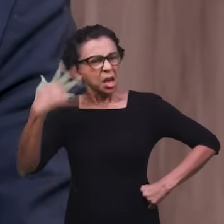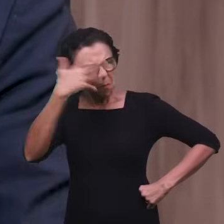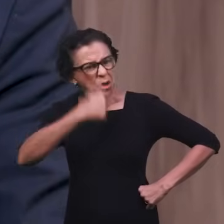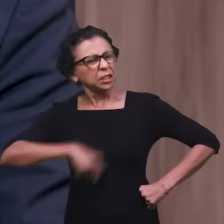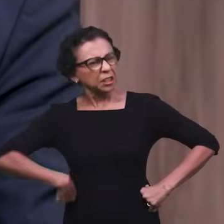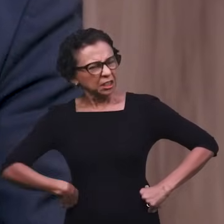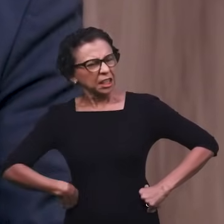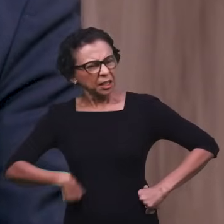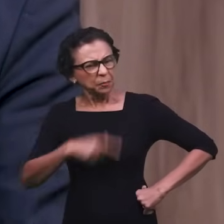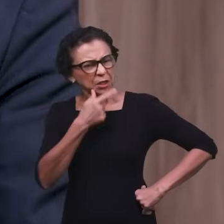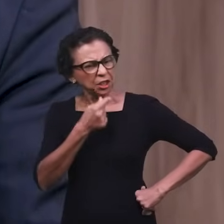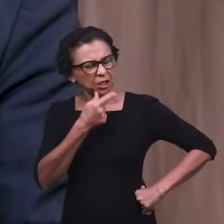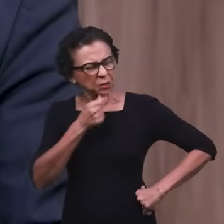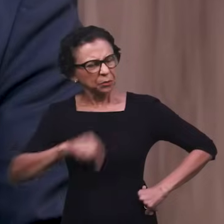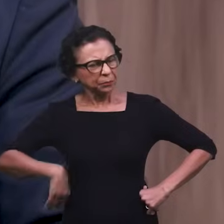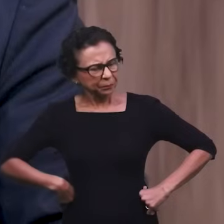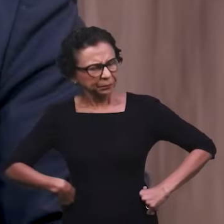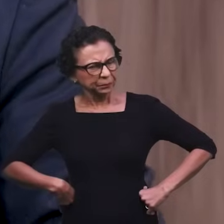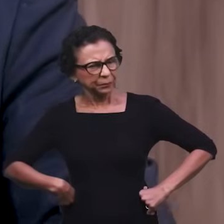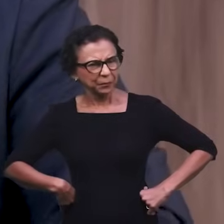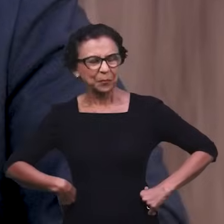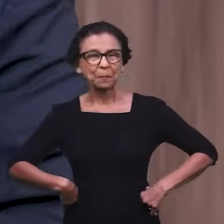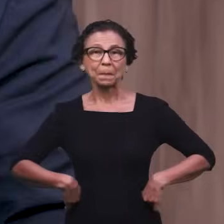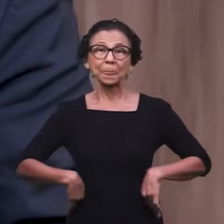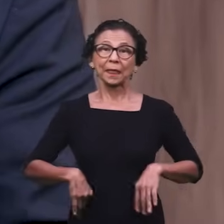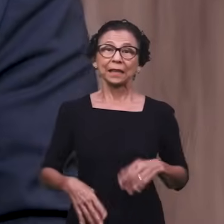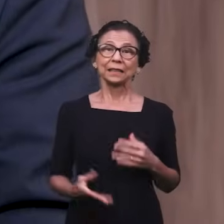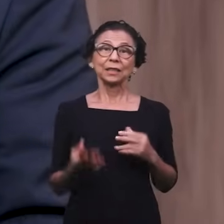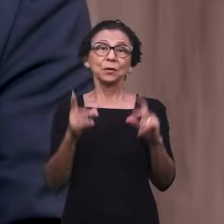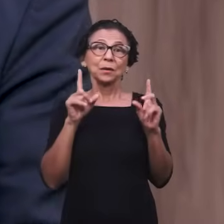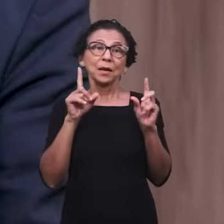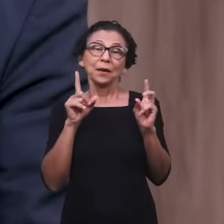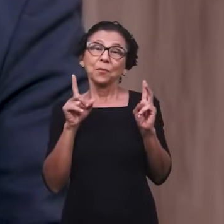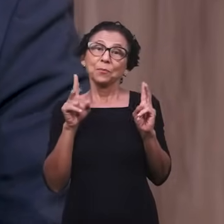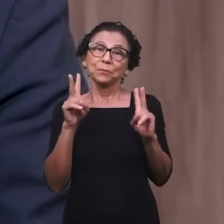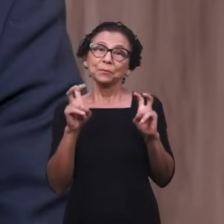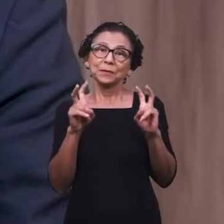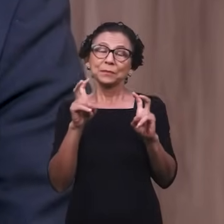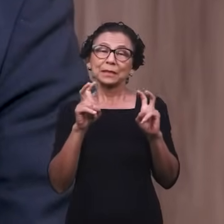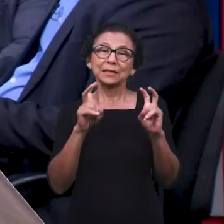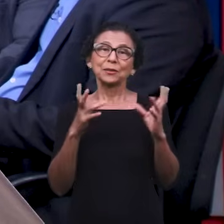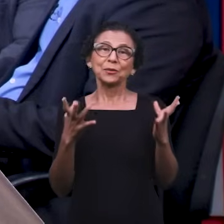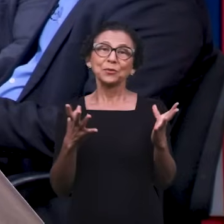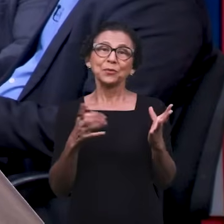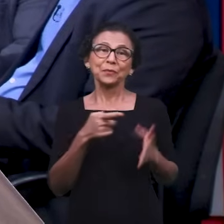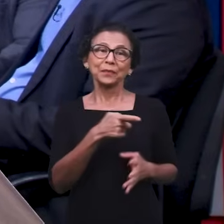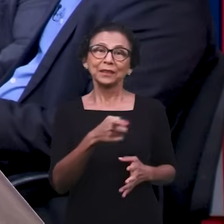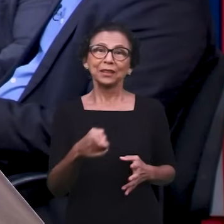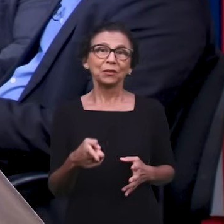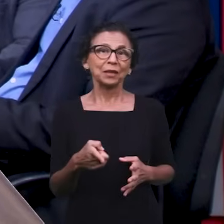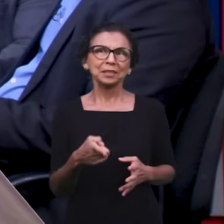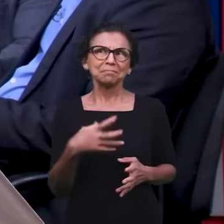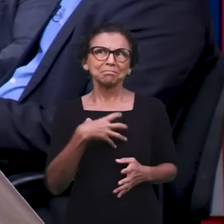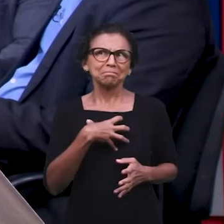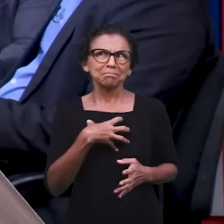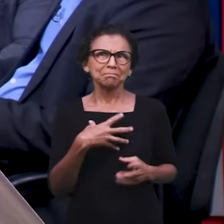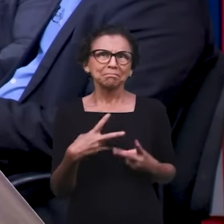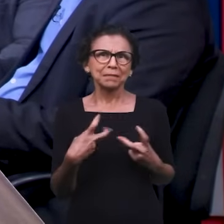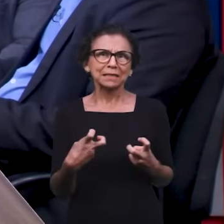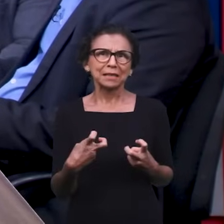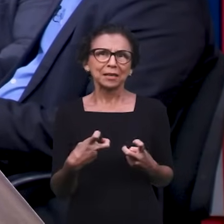está iniciando ali, demonstrando uma insatisfação dela com aquilo que foi feito. Né? Como que vai identificar